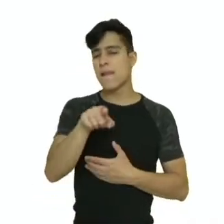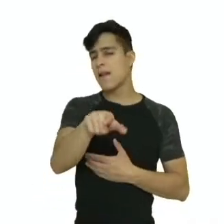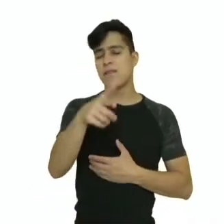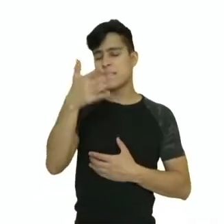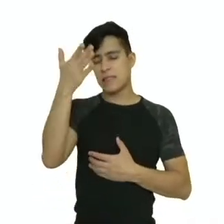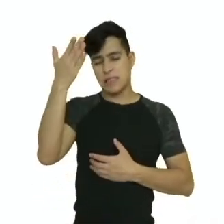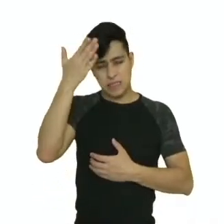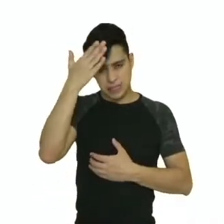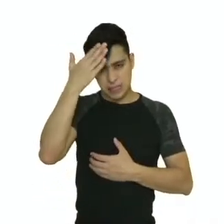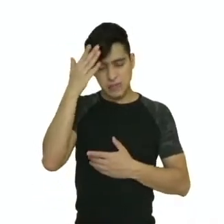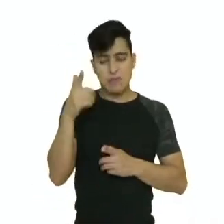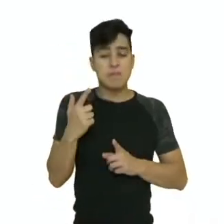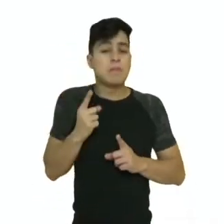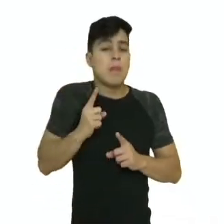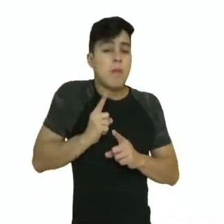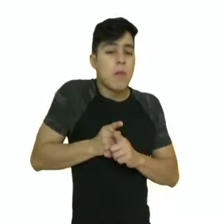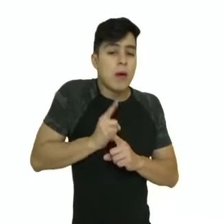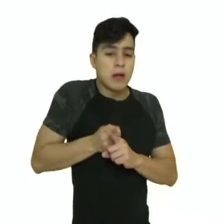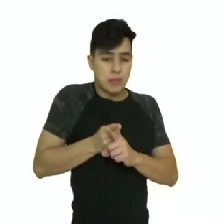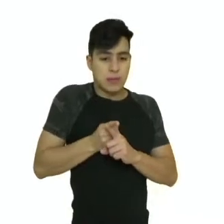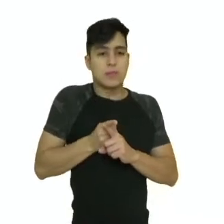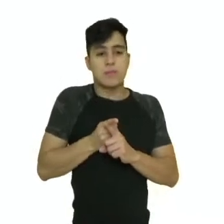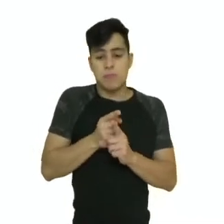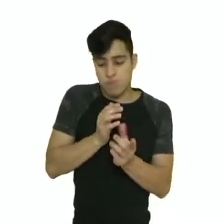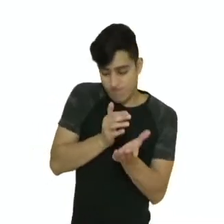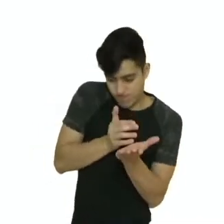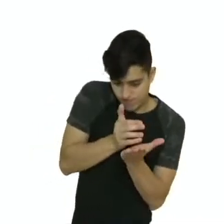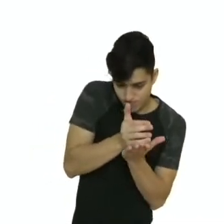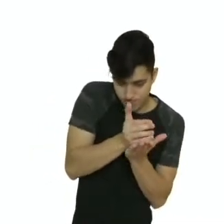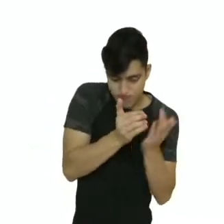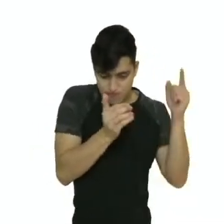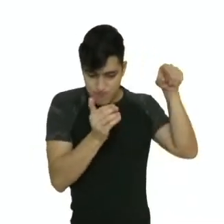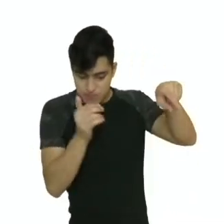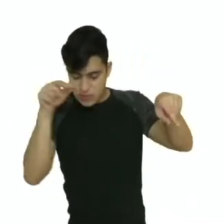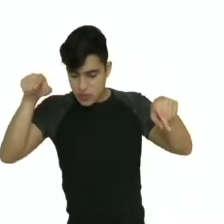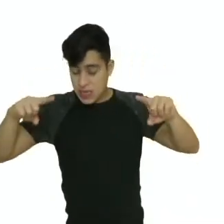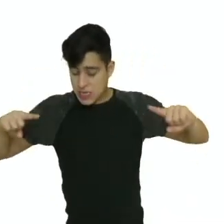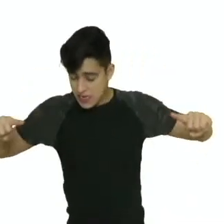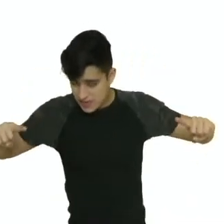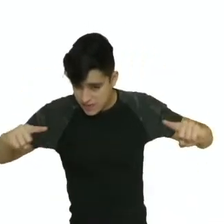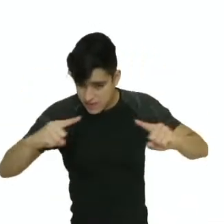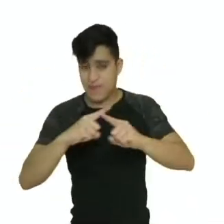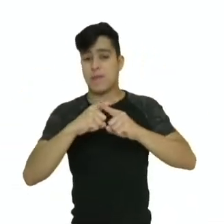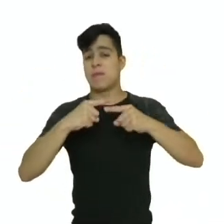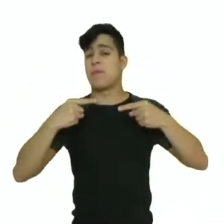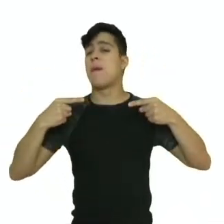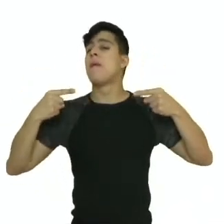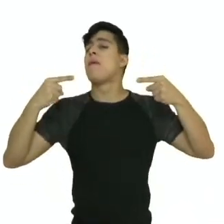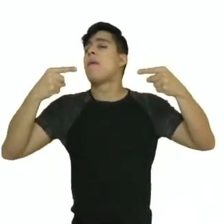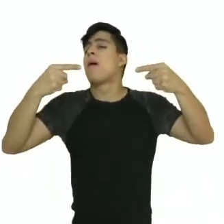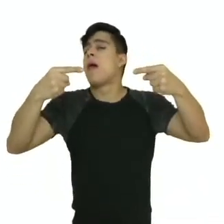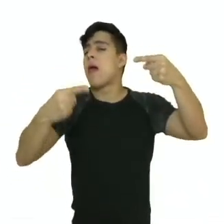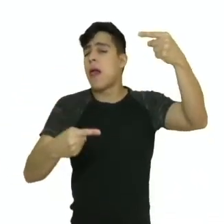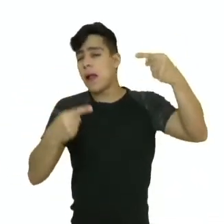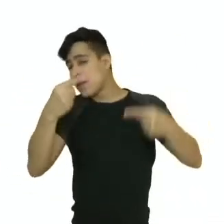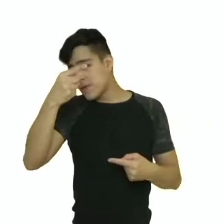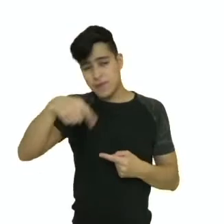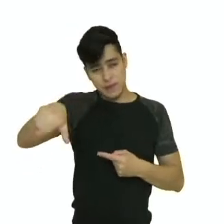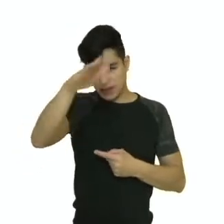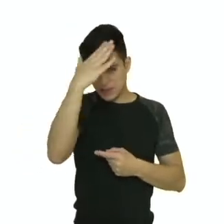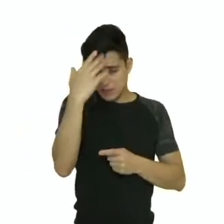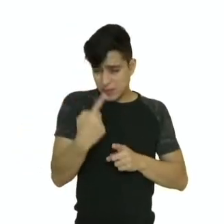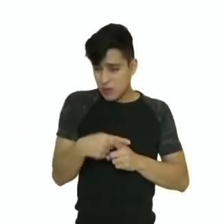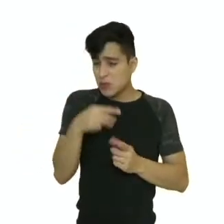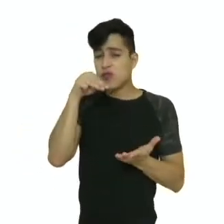quais são as causas que geram conflitos e tensões? Disputas aí, de todos os tipos que vocês possam imaginar? Um deles,